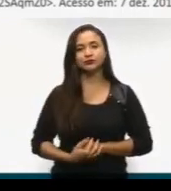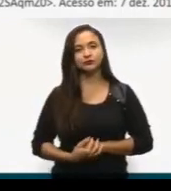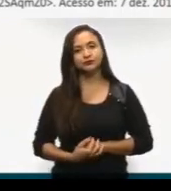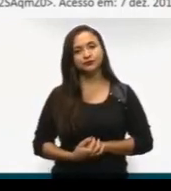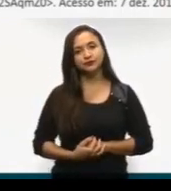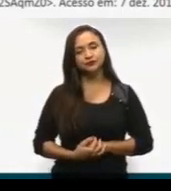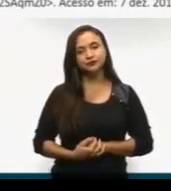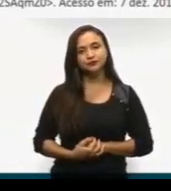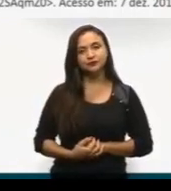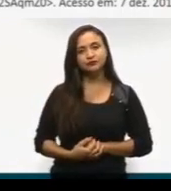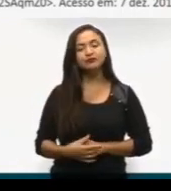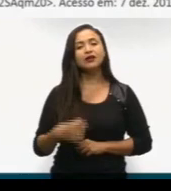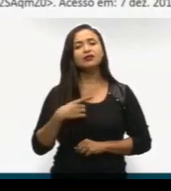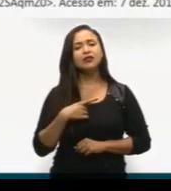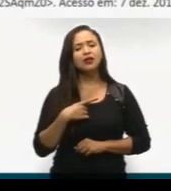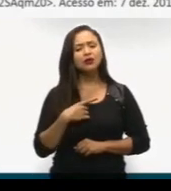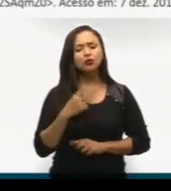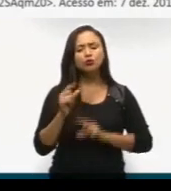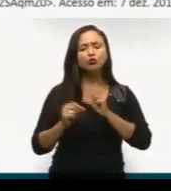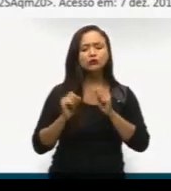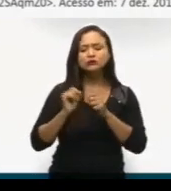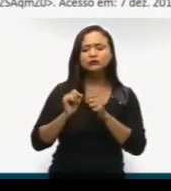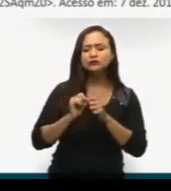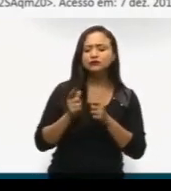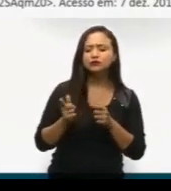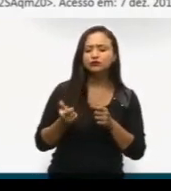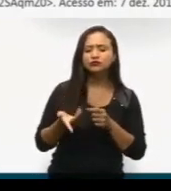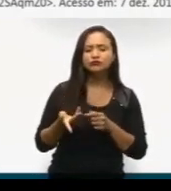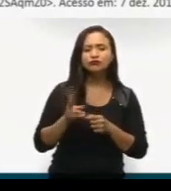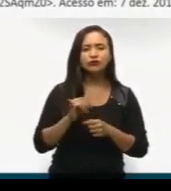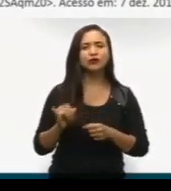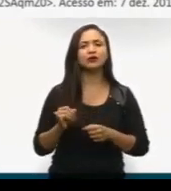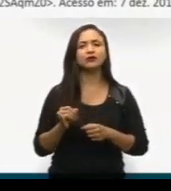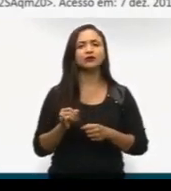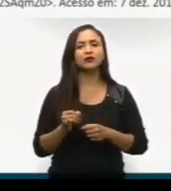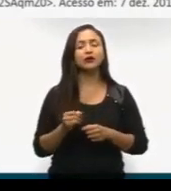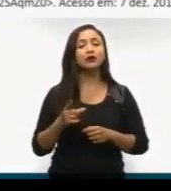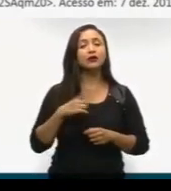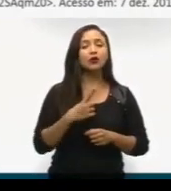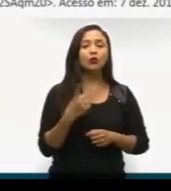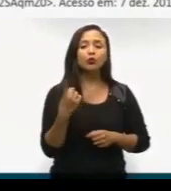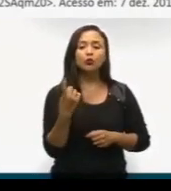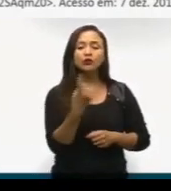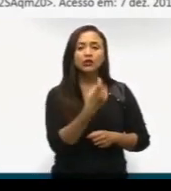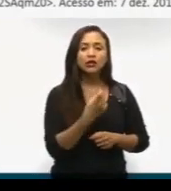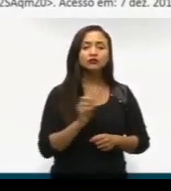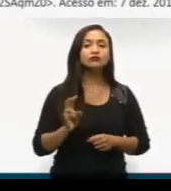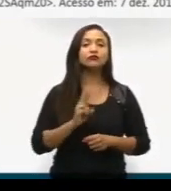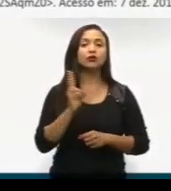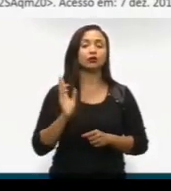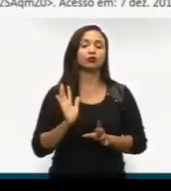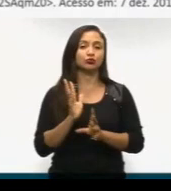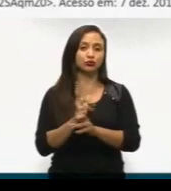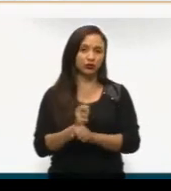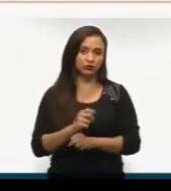ela tem o tipo de serviço ou item, a unidade e o valor total.